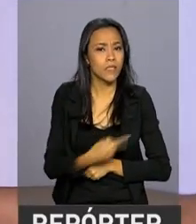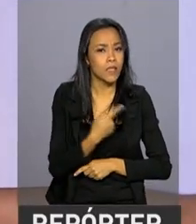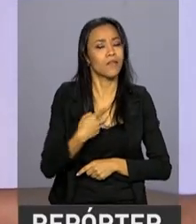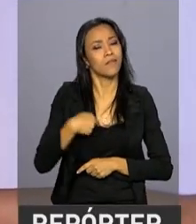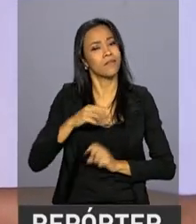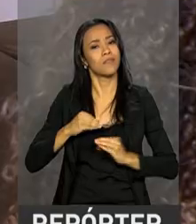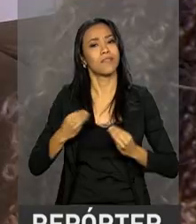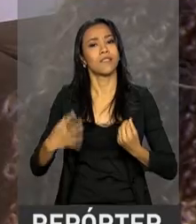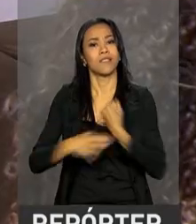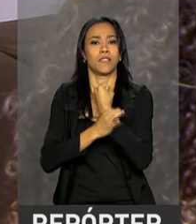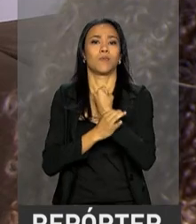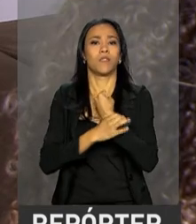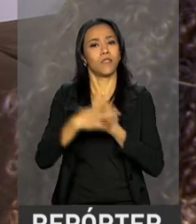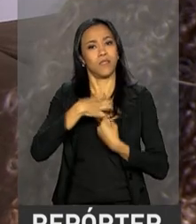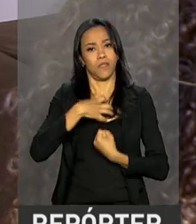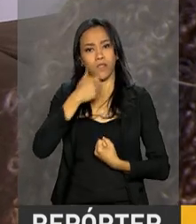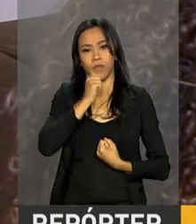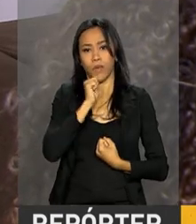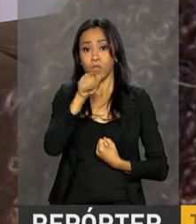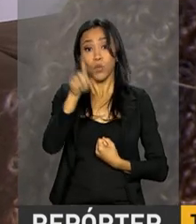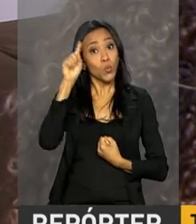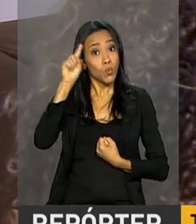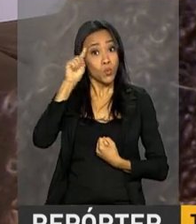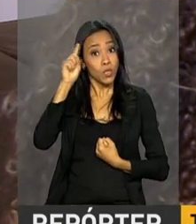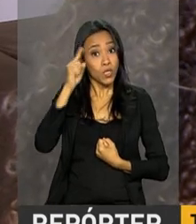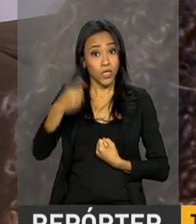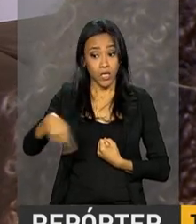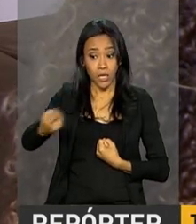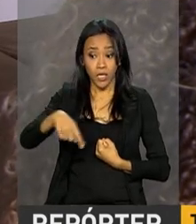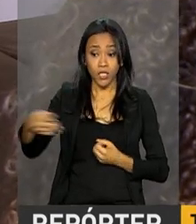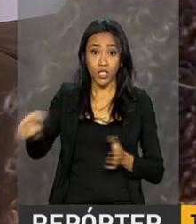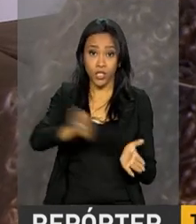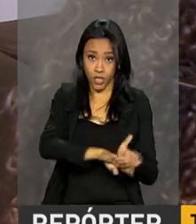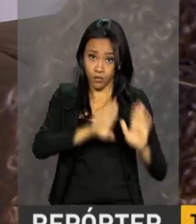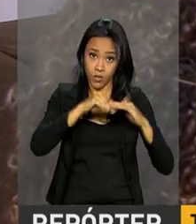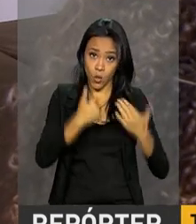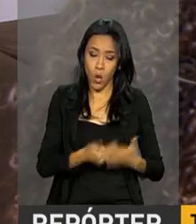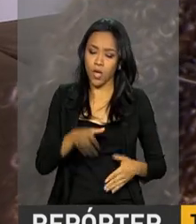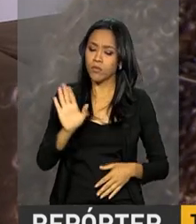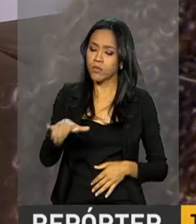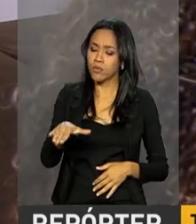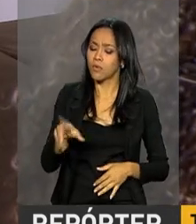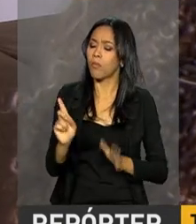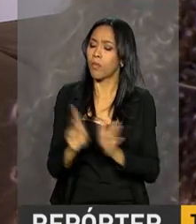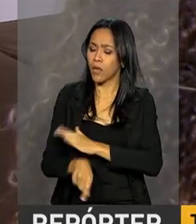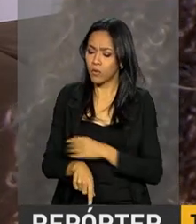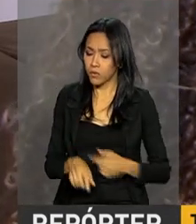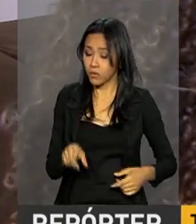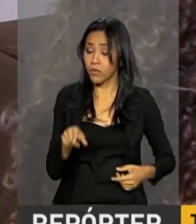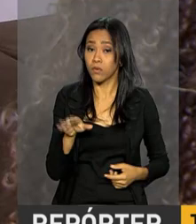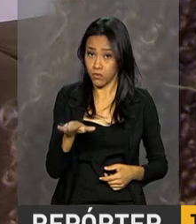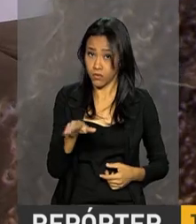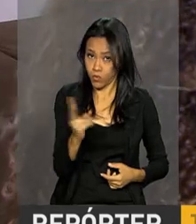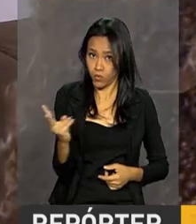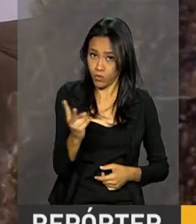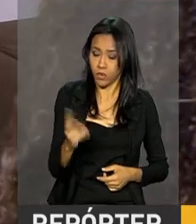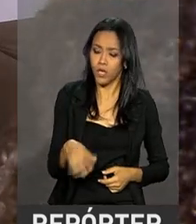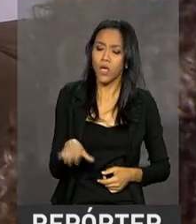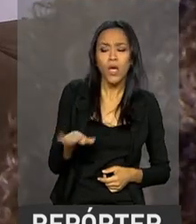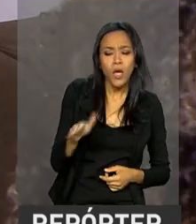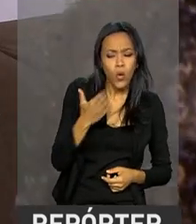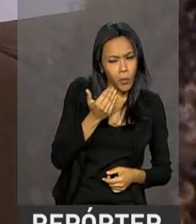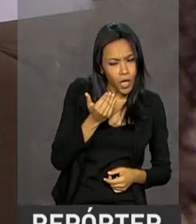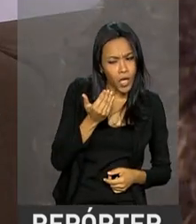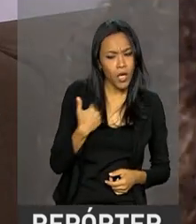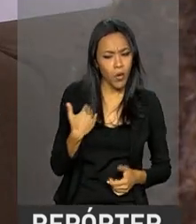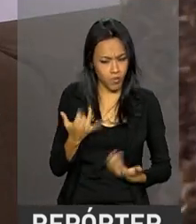pra mãe todos os dias quando chega da y eu pergunto eu pergunto se comeu